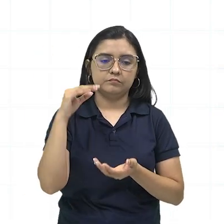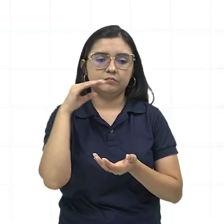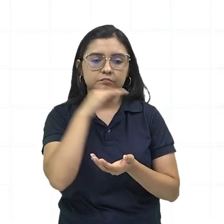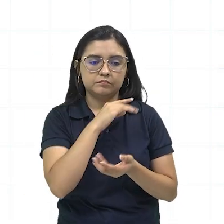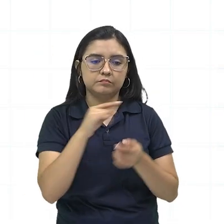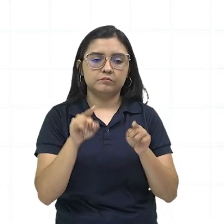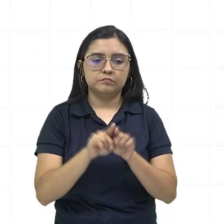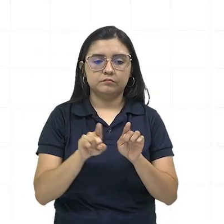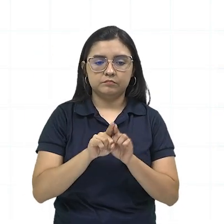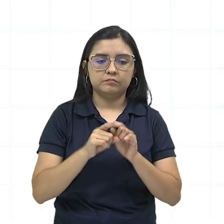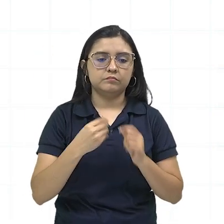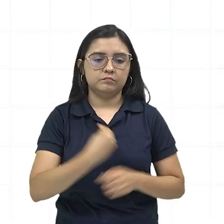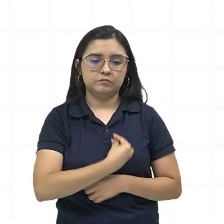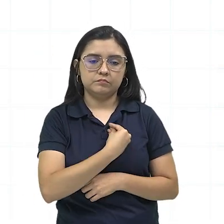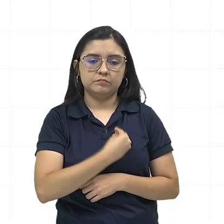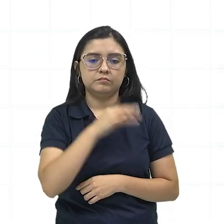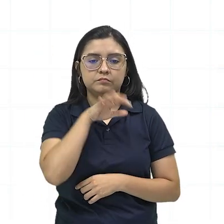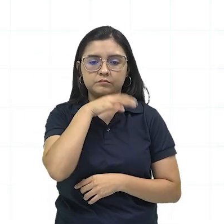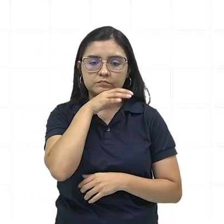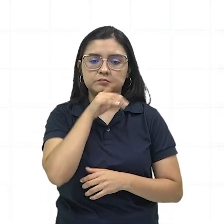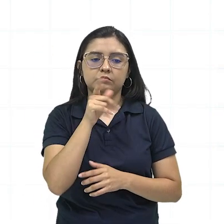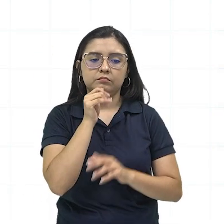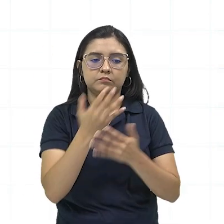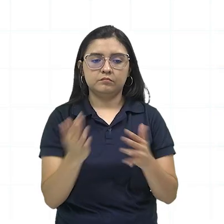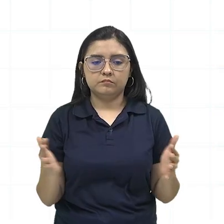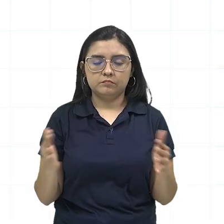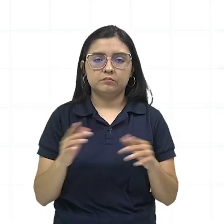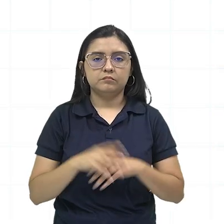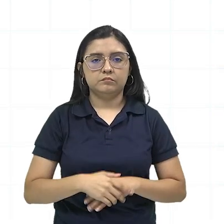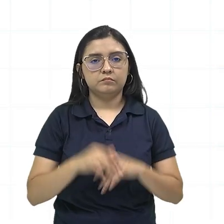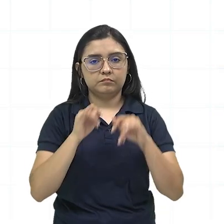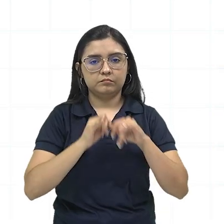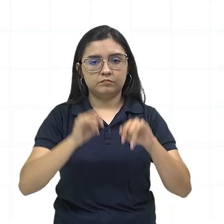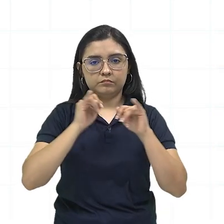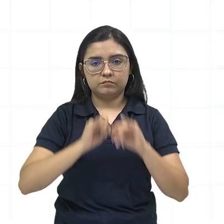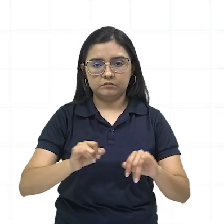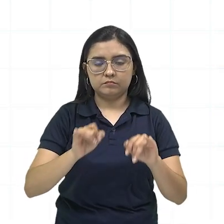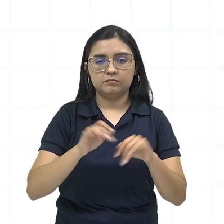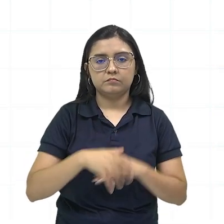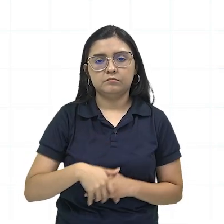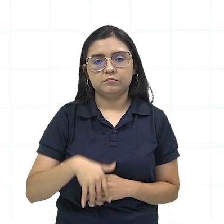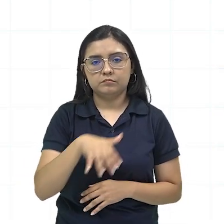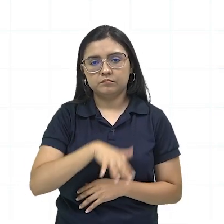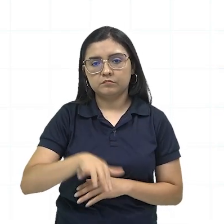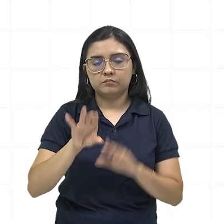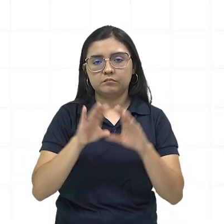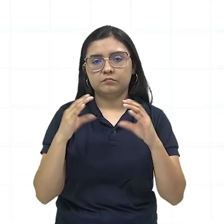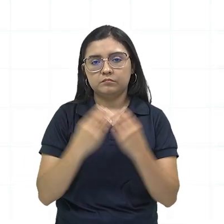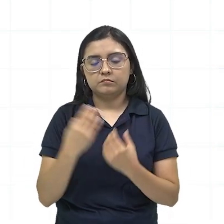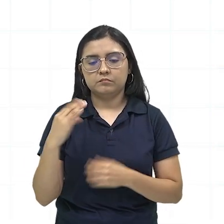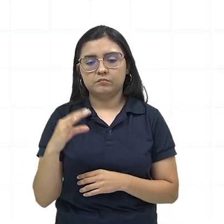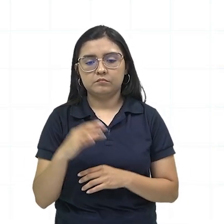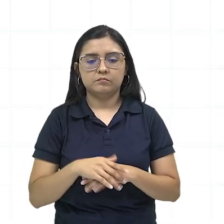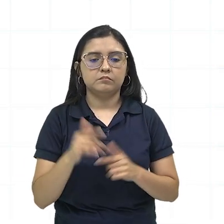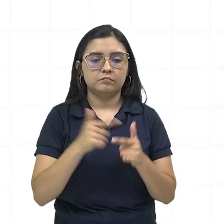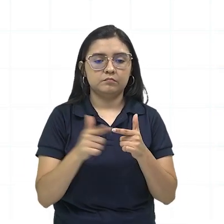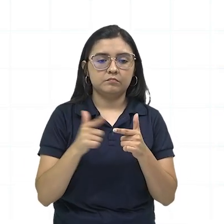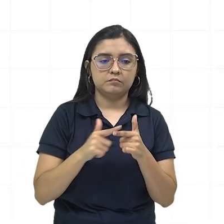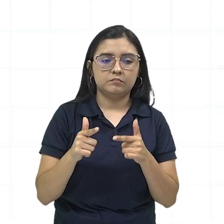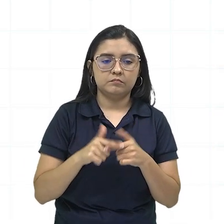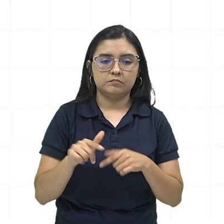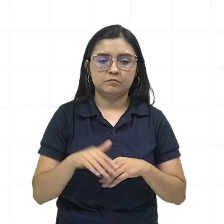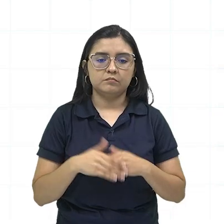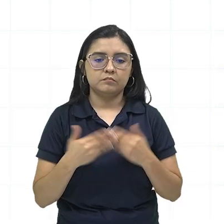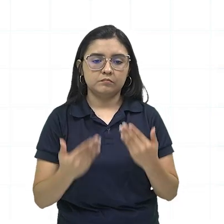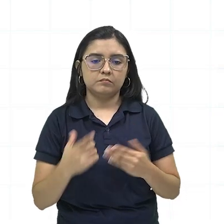marinha. Isso serve, inclusive, muitas vezes como alerta para a comunidade científica, para chamar atenção para alguma problemática. E uma revista muito